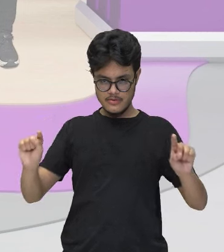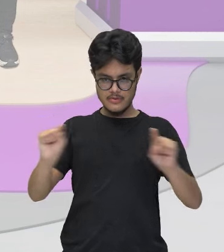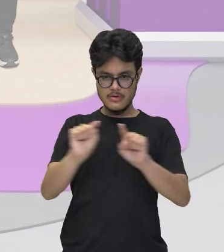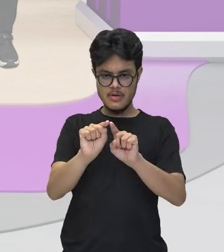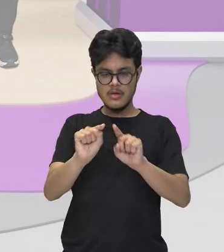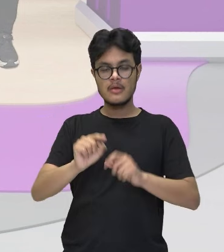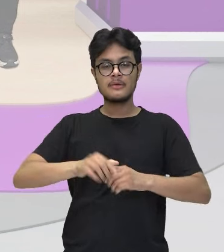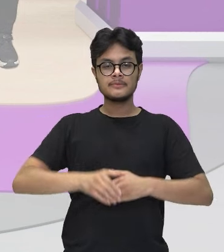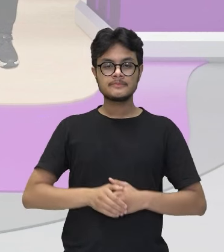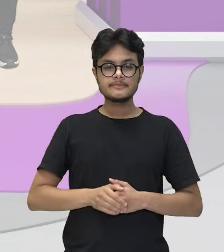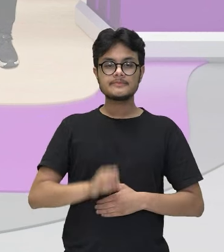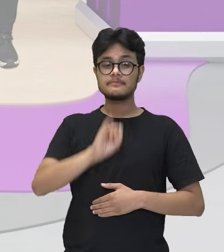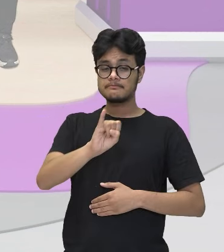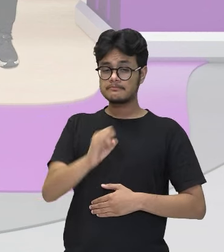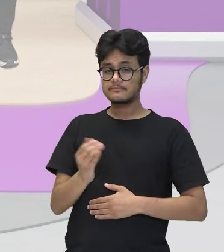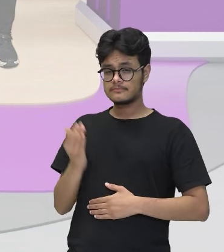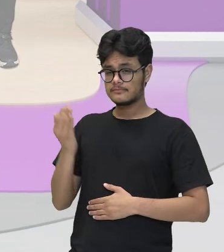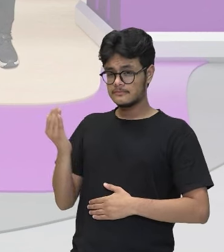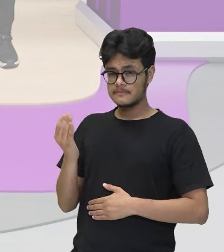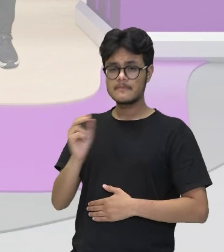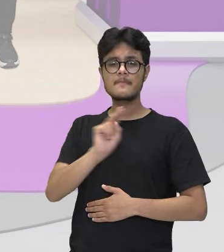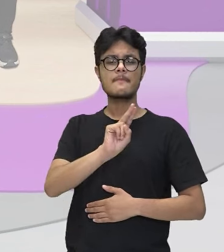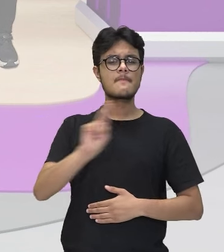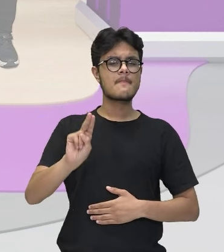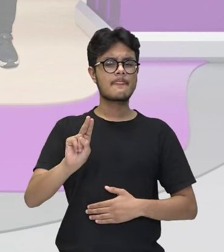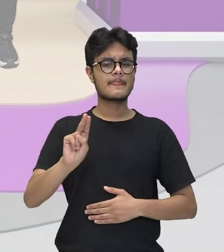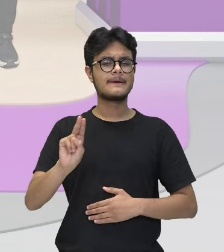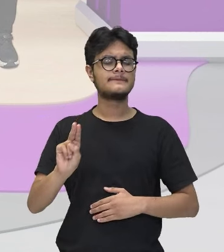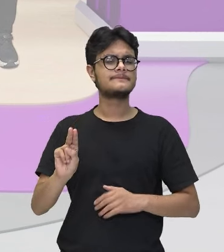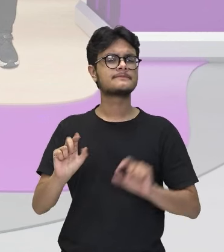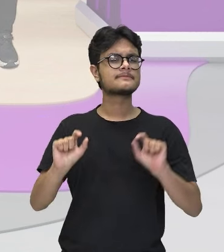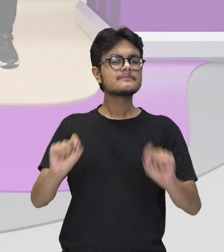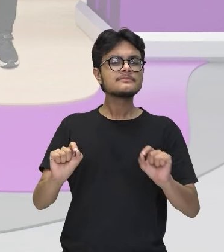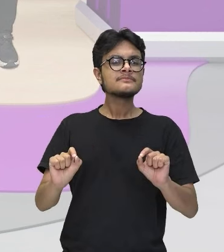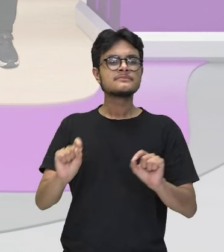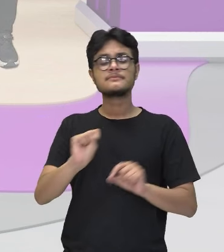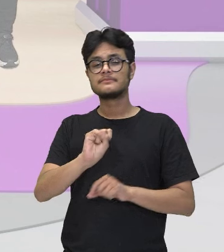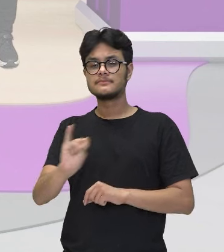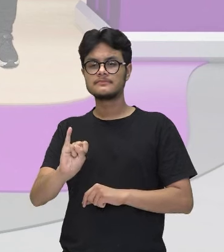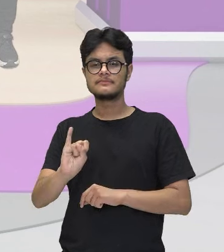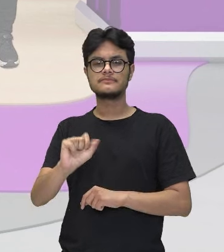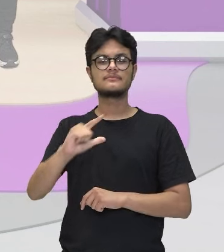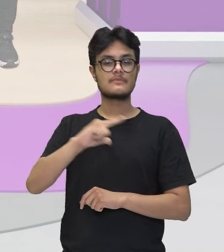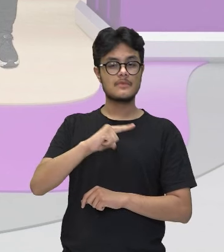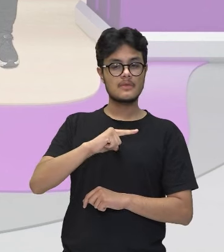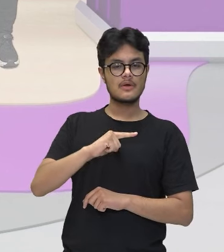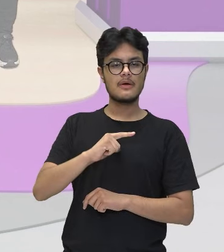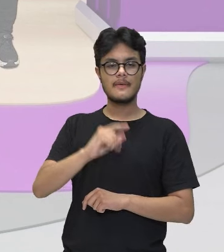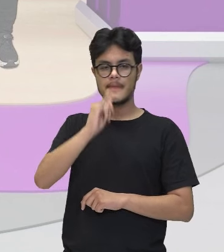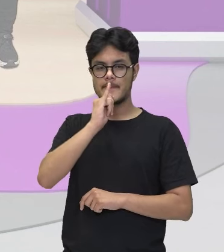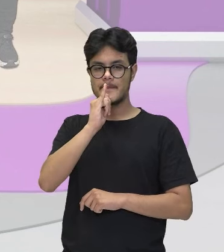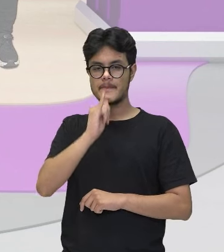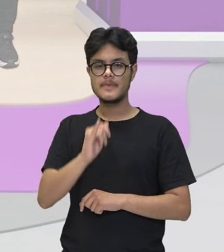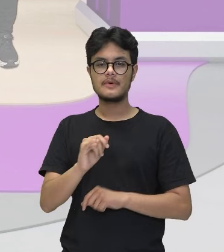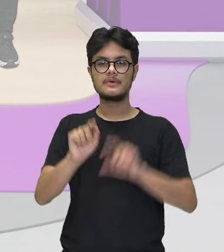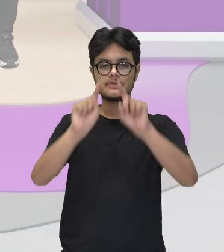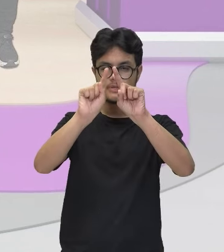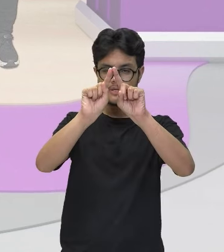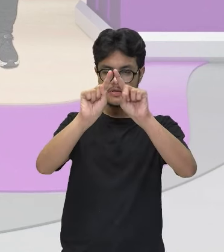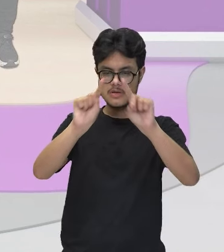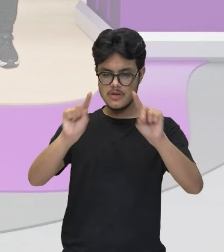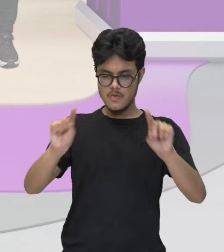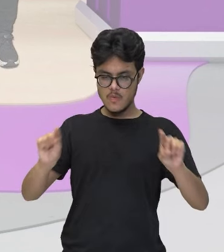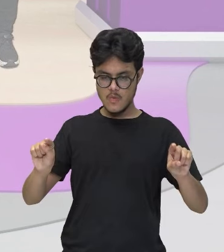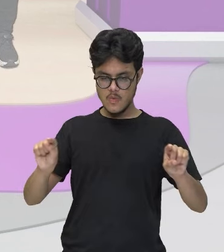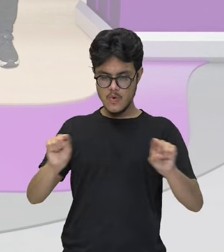aqui esse triângulo retângulo, vocês estão vendo que os lados que formam uma perpendicular com